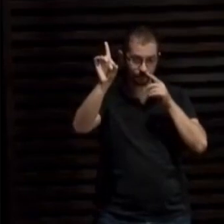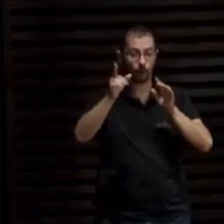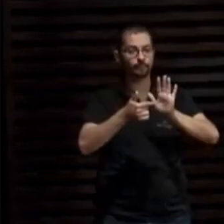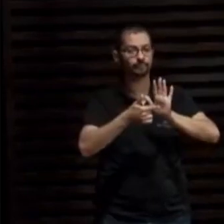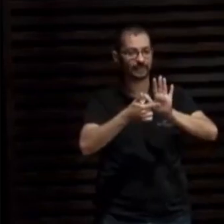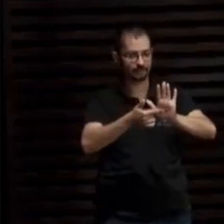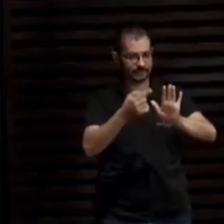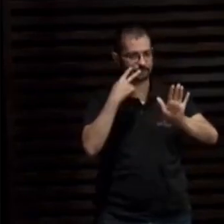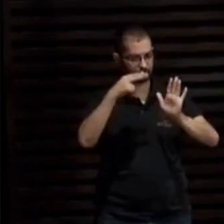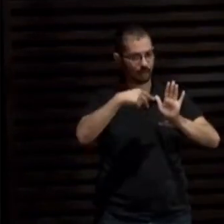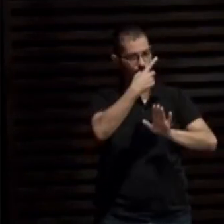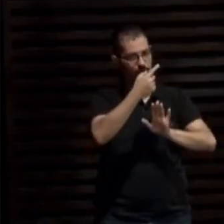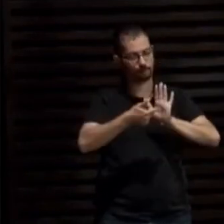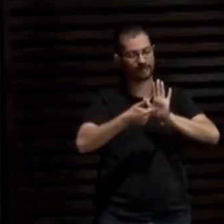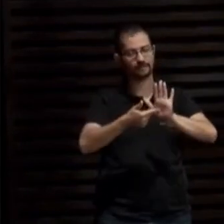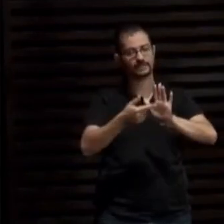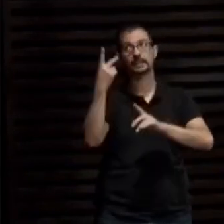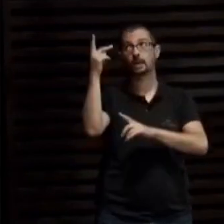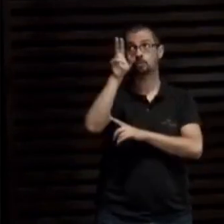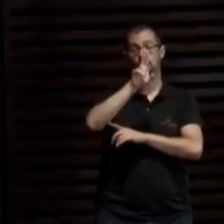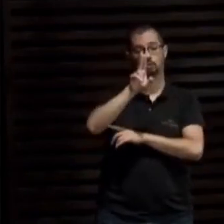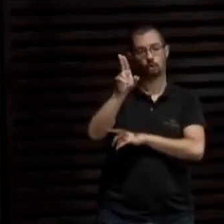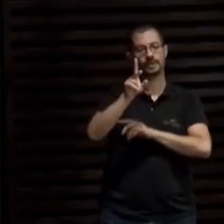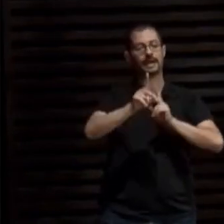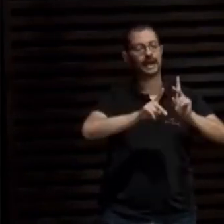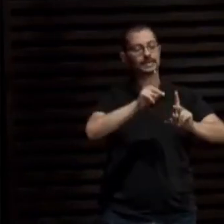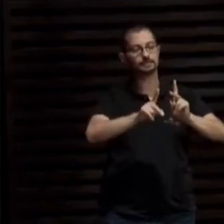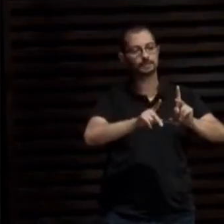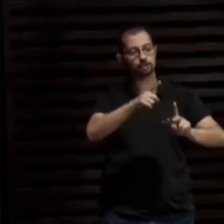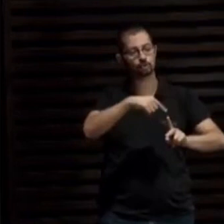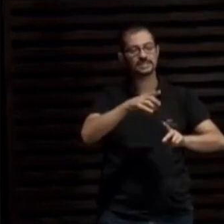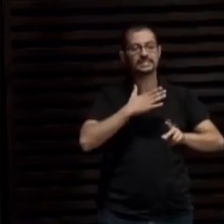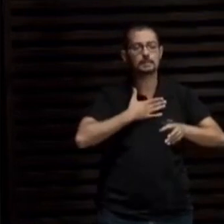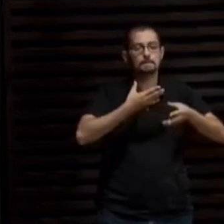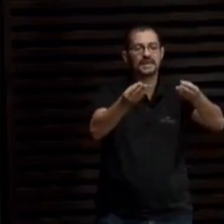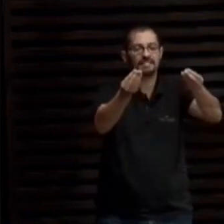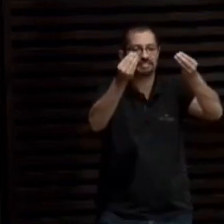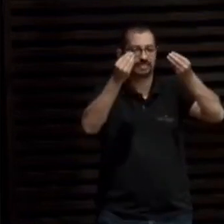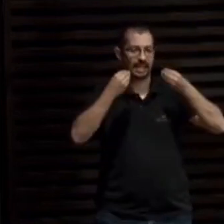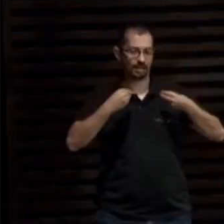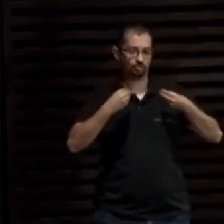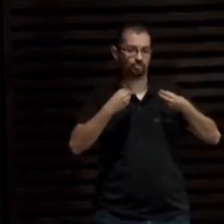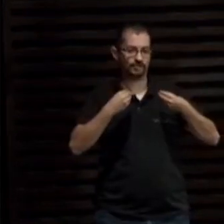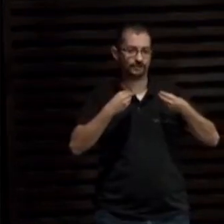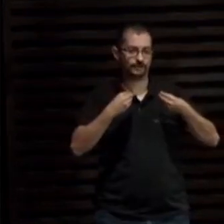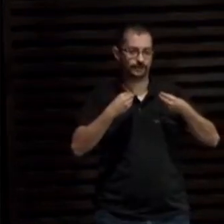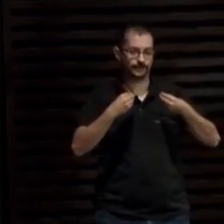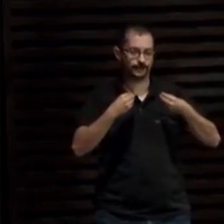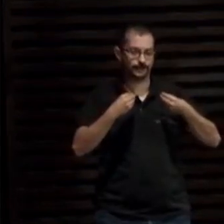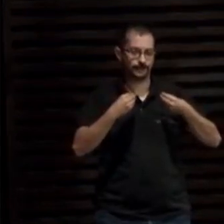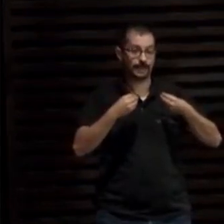Manifestei o teu nome aos homens que me deste do mundo.